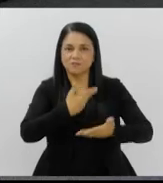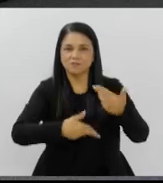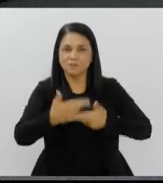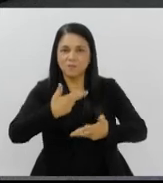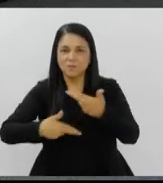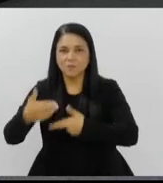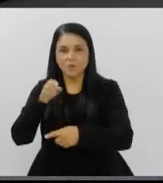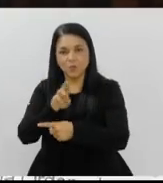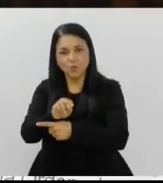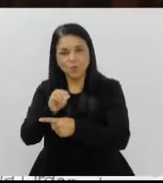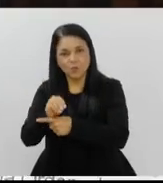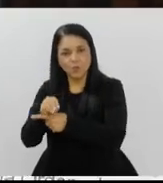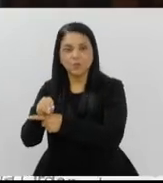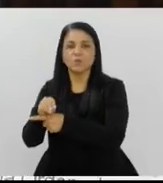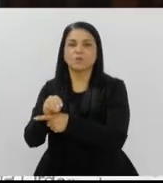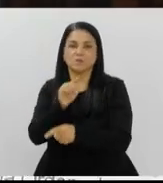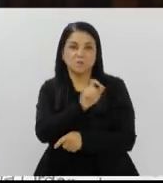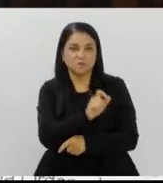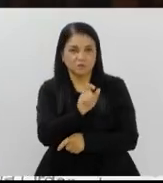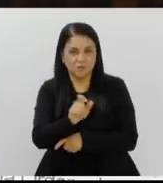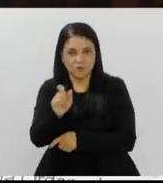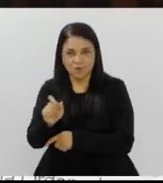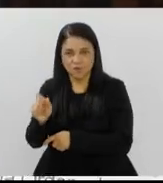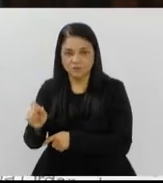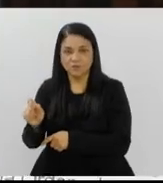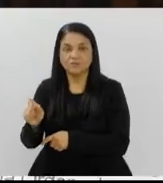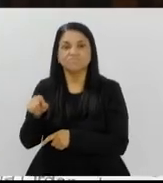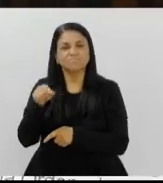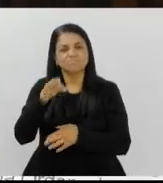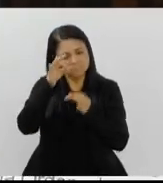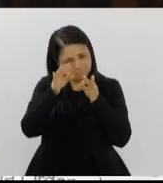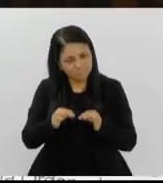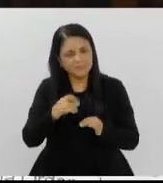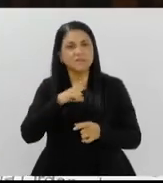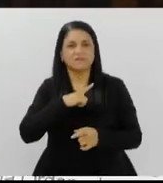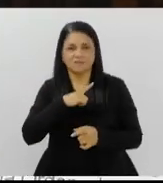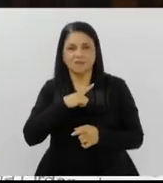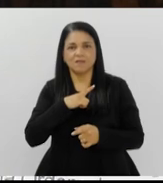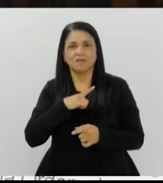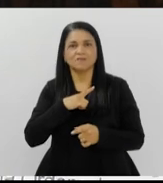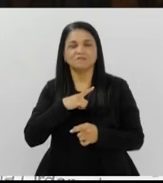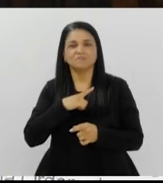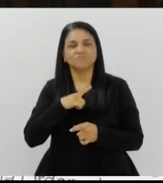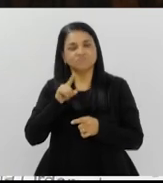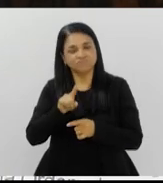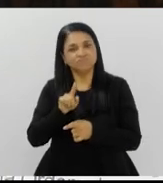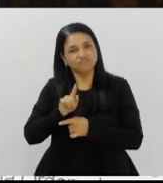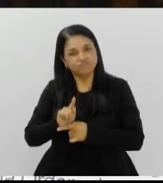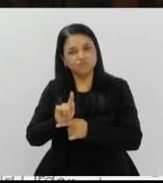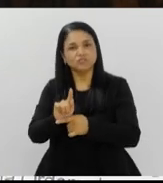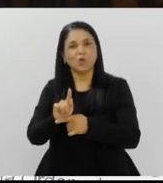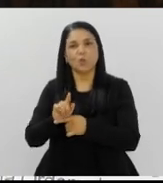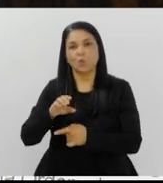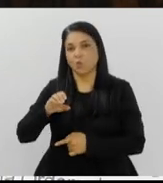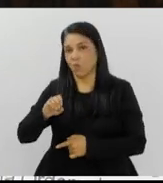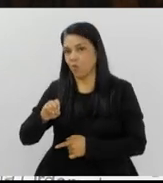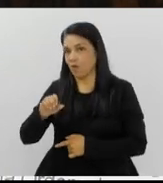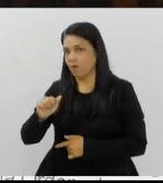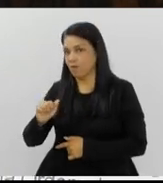vezes, dessas pessoas. Então, eu tenho certeza que você irá gerir a Ordem dos Advogados com